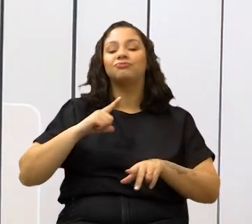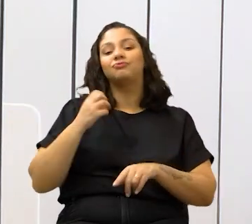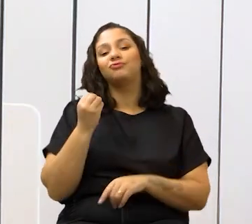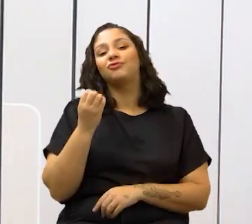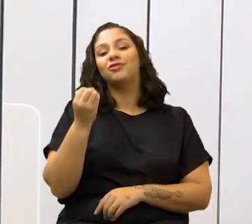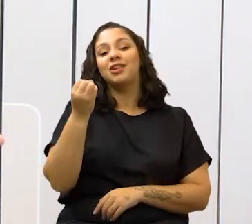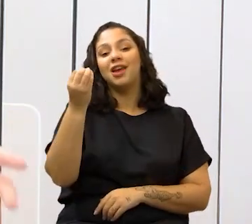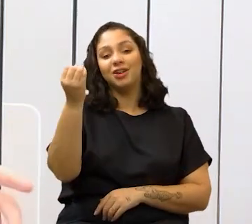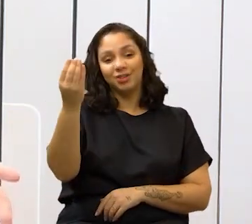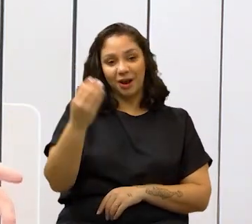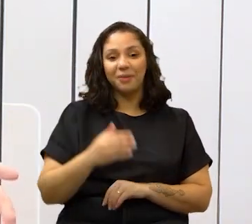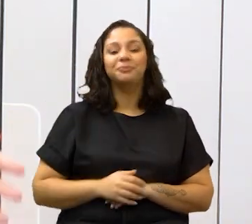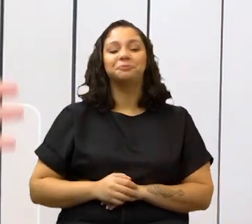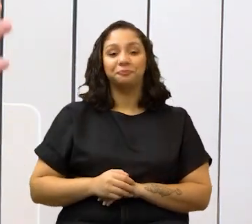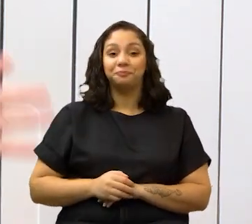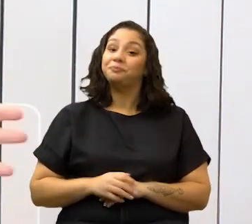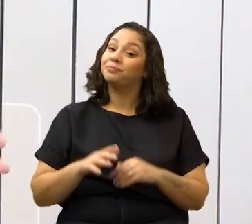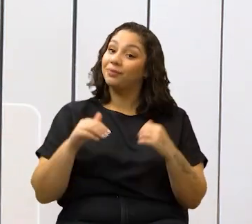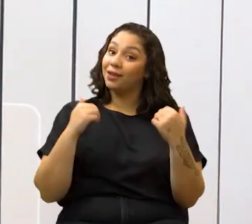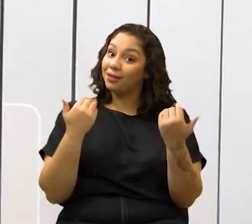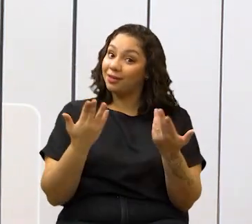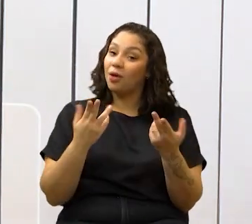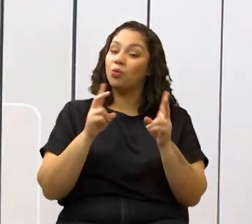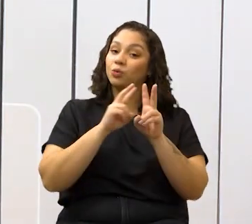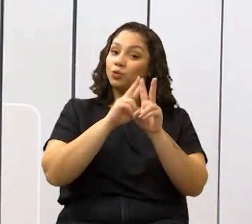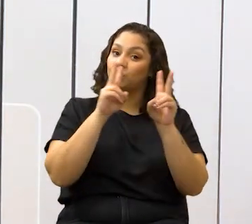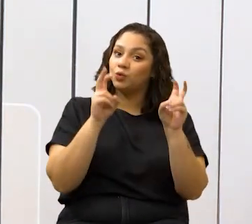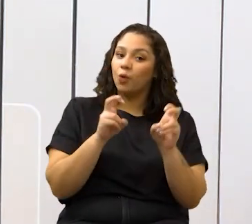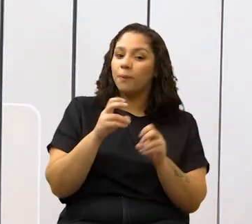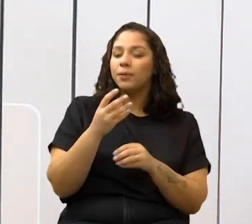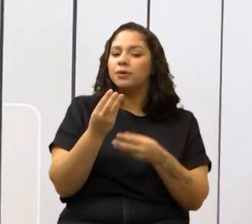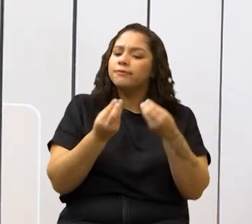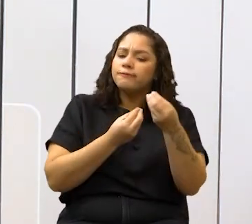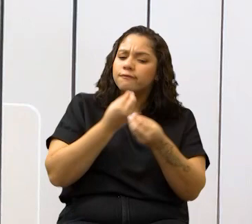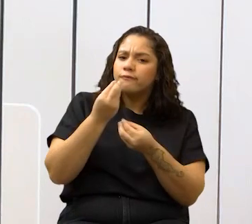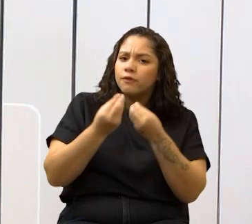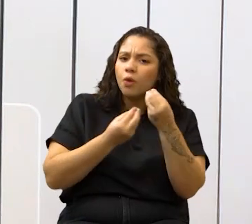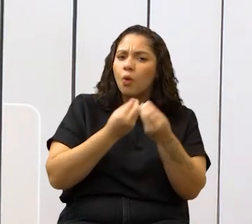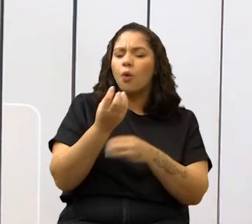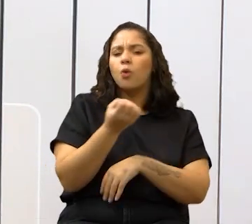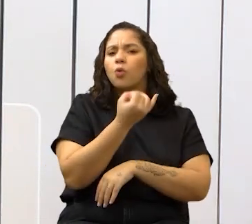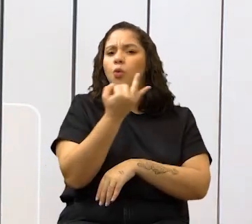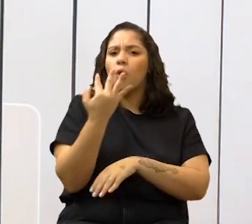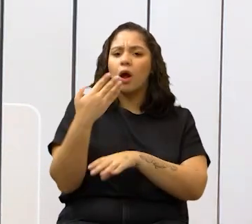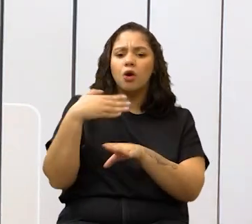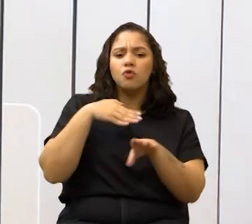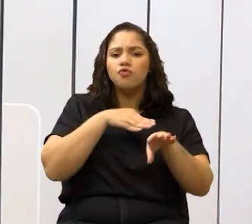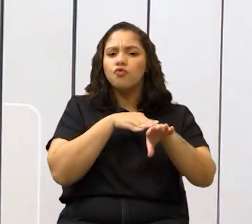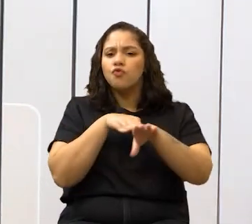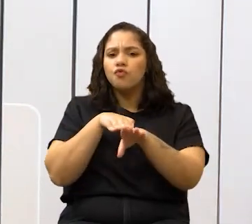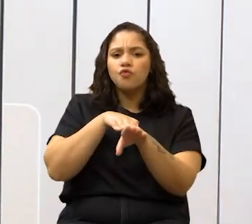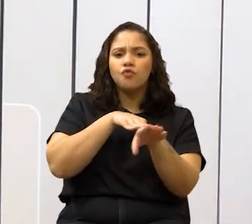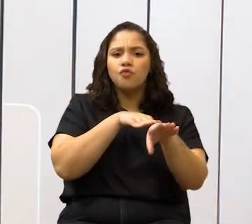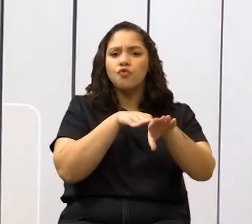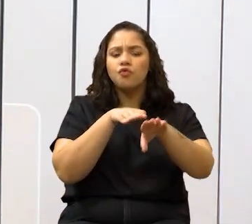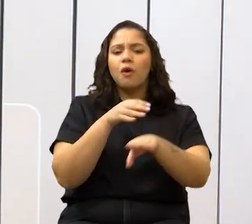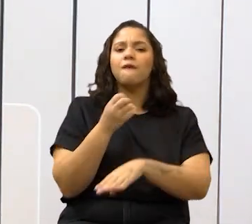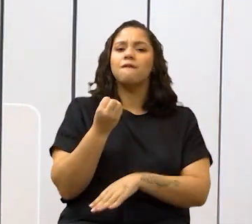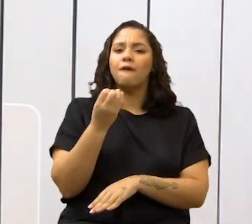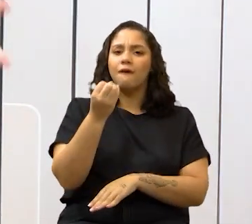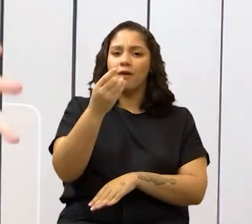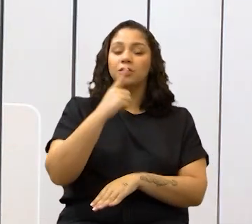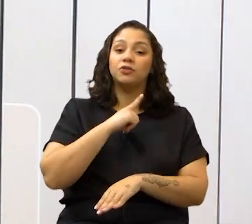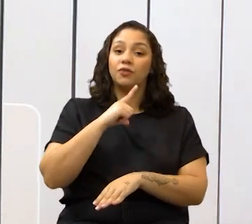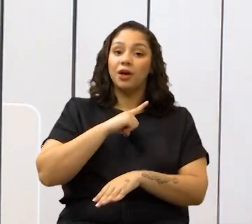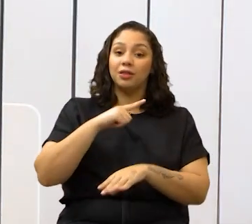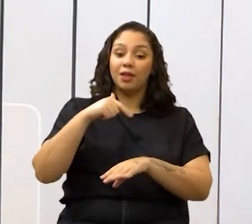pegar a estrada e viajar. Então, sobre expectativa de quantos veículos irão pegar as rodovias